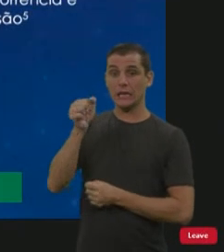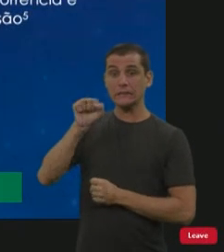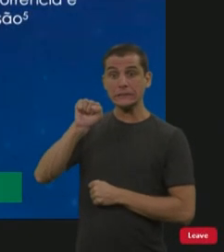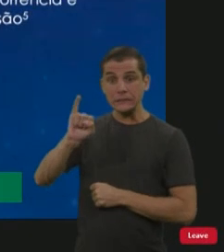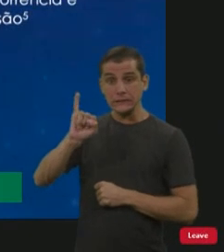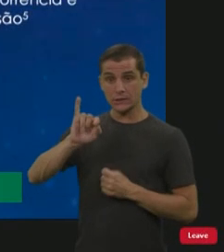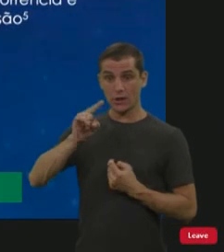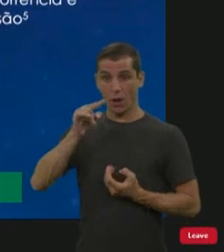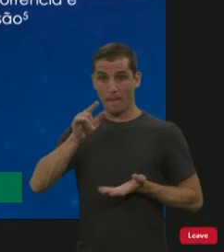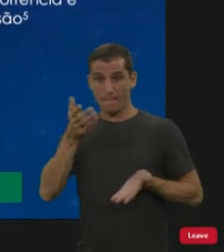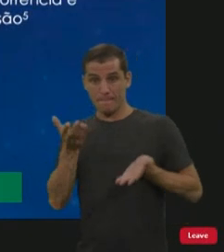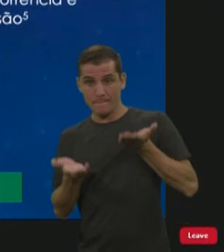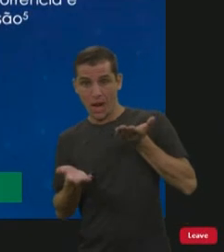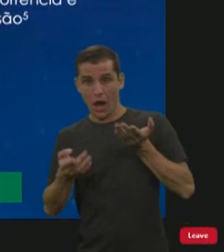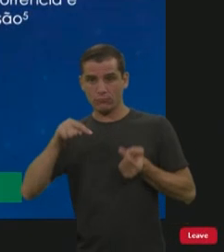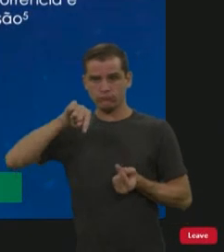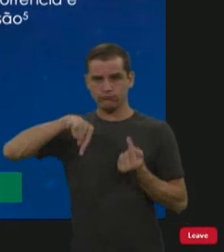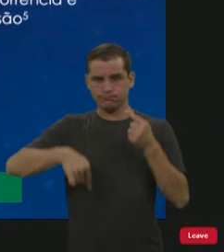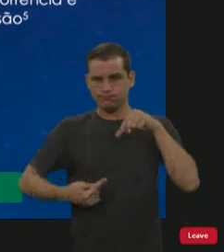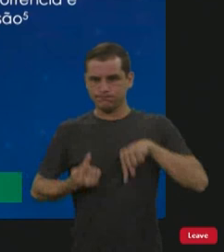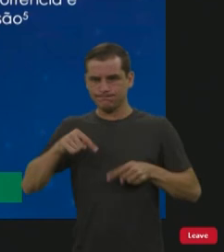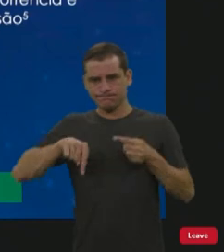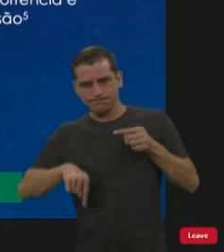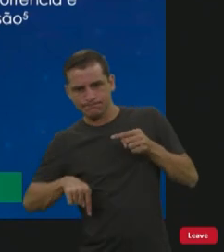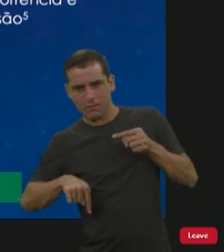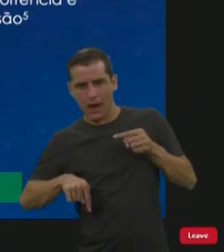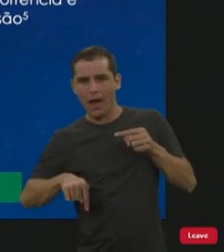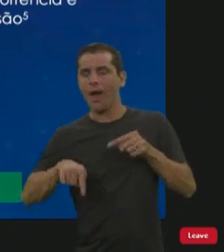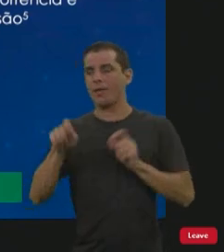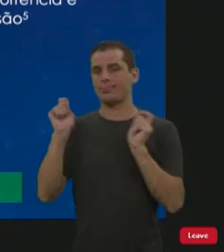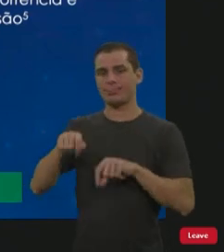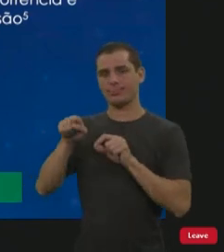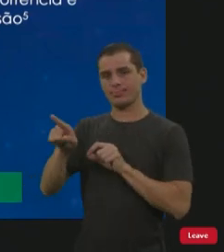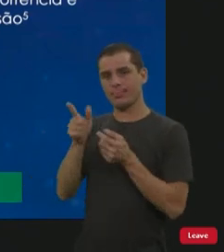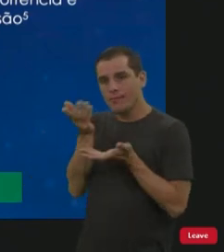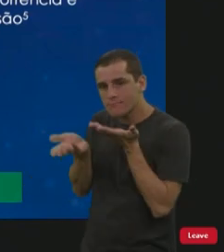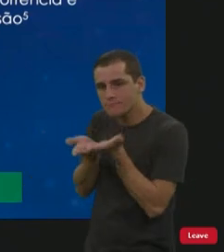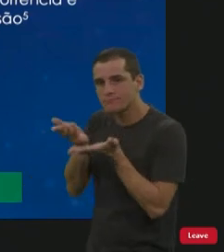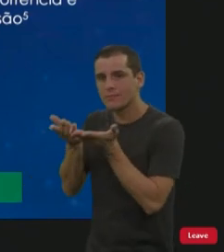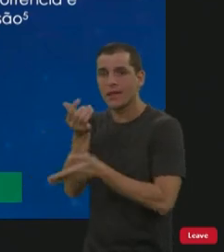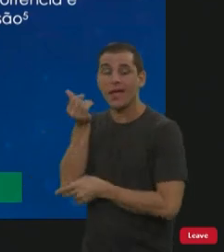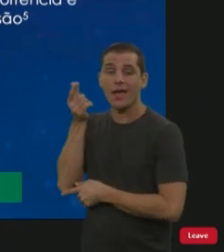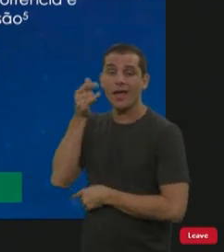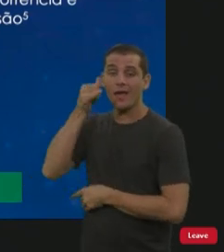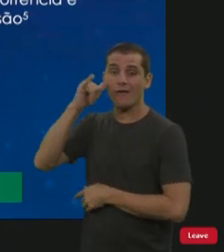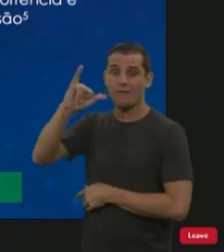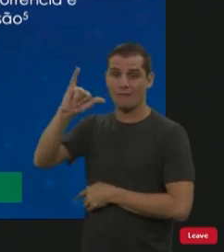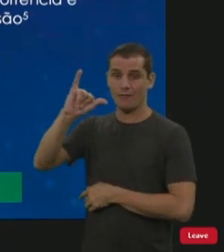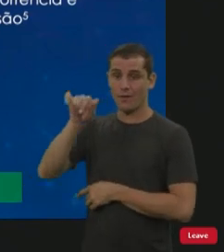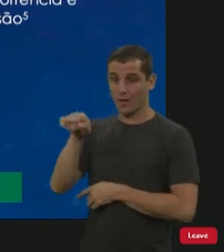gente manejar o mais rápido possível para evitar uma sequela ou mesmo até o óbito, tá?